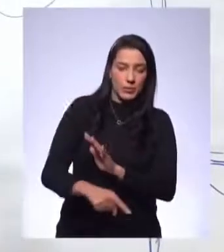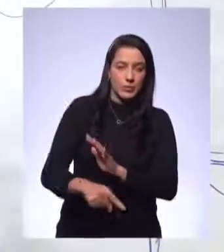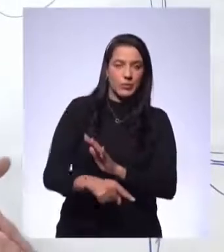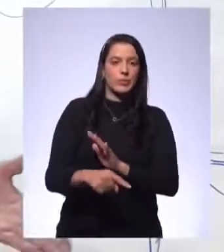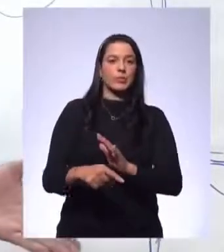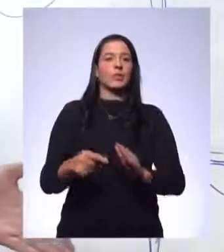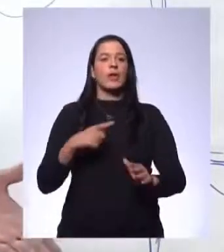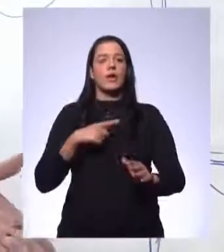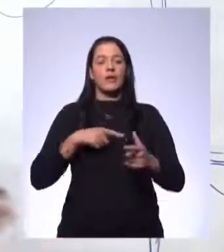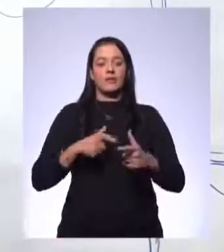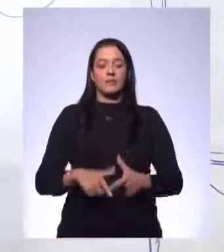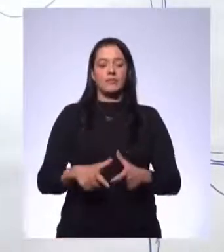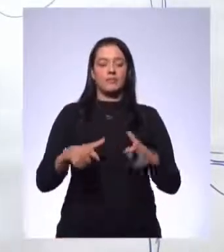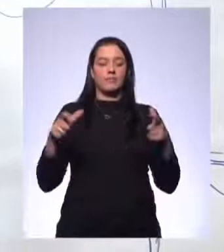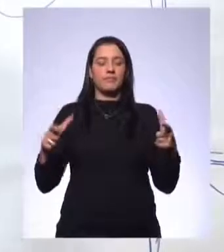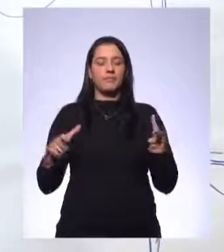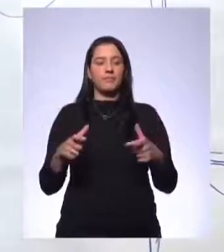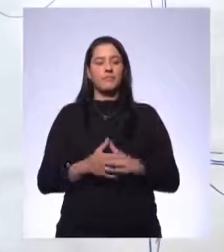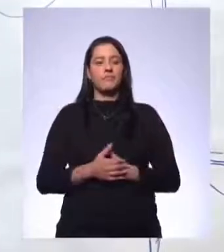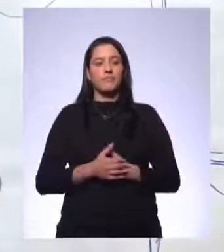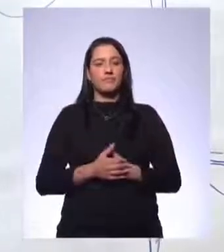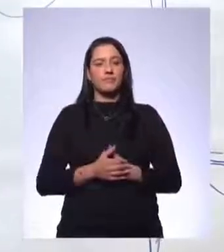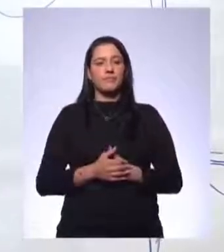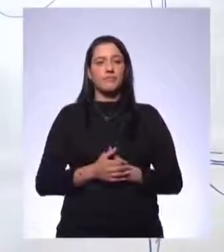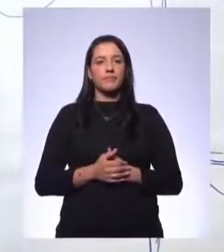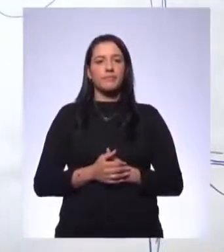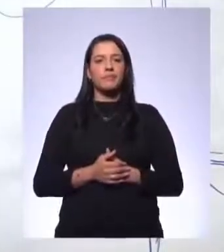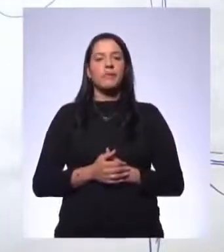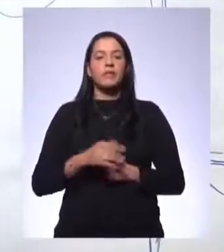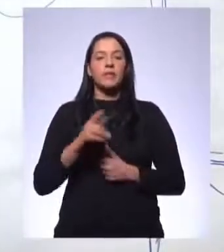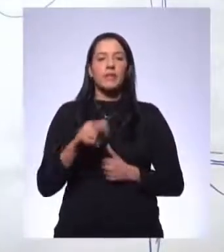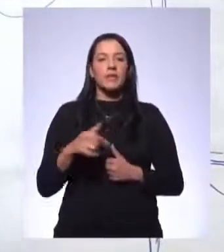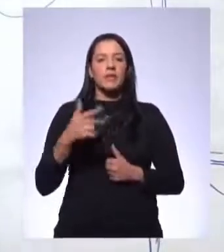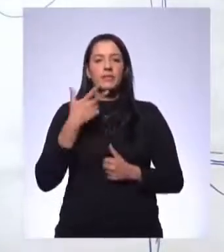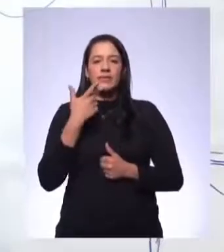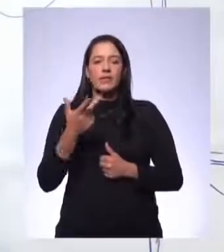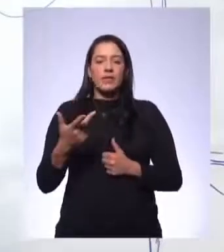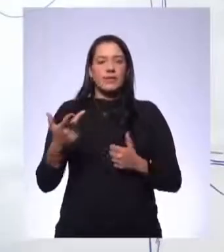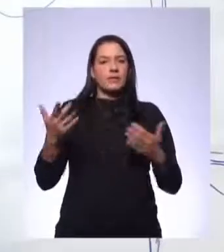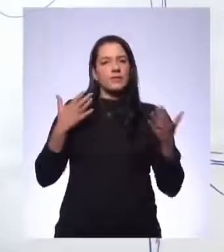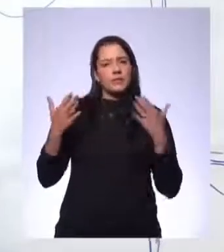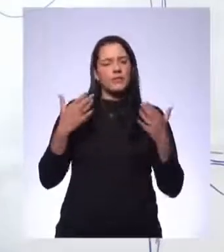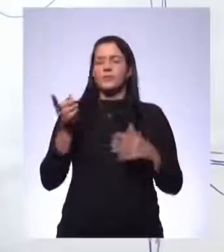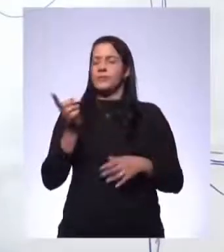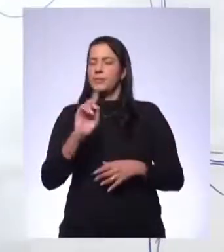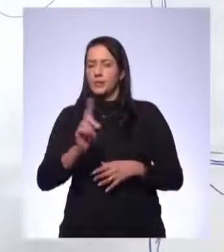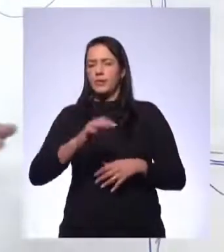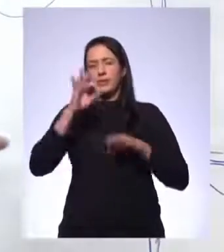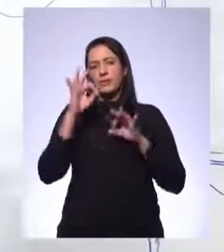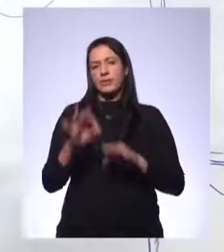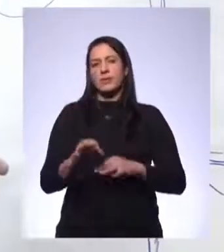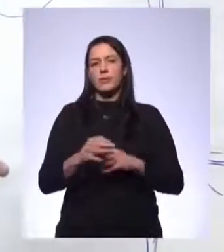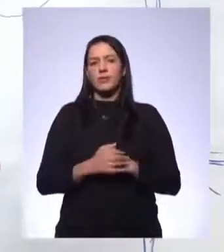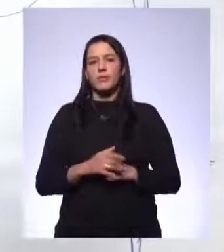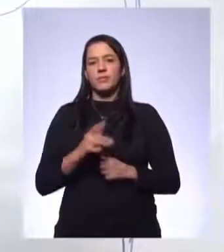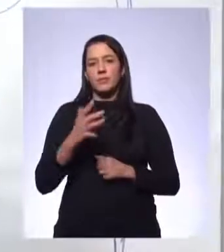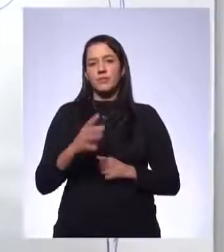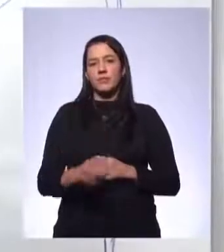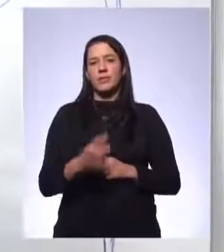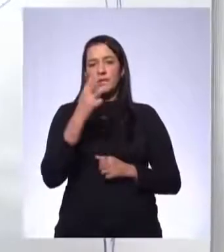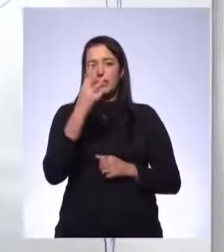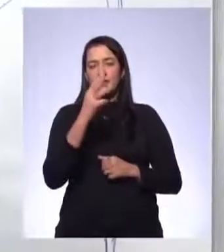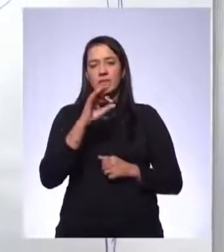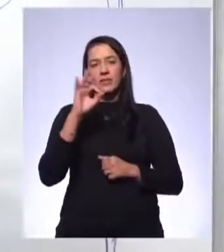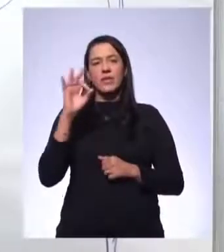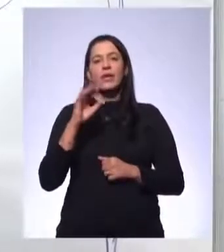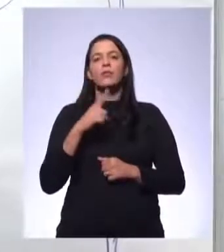aumentando. Isso é fato. Não é nem teoria, né, professor Edjoel? É um fato. Ela aumenta, acho que 3 graus a